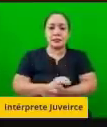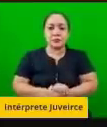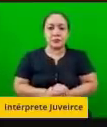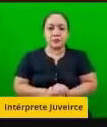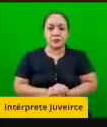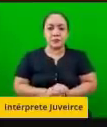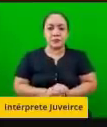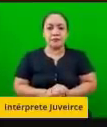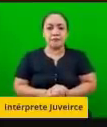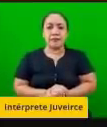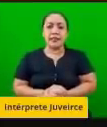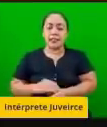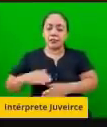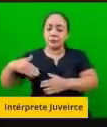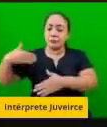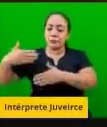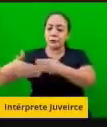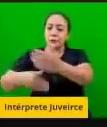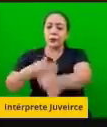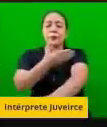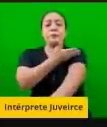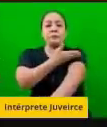embranquecer, literalmente, né?